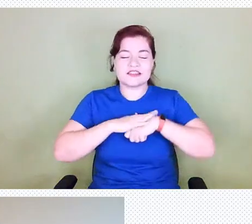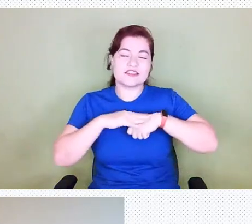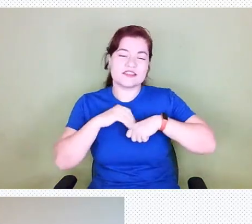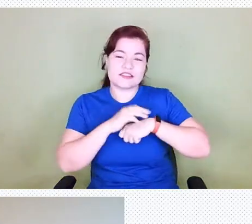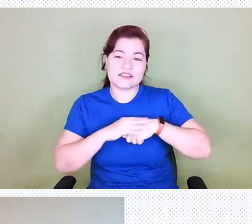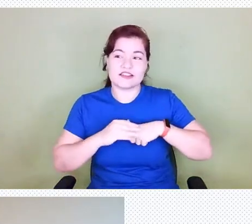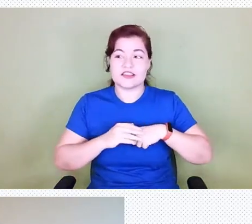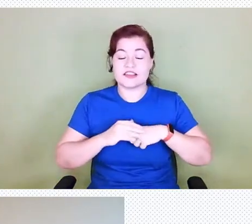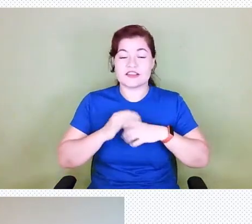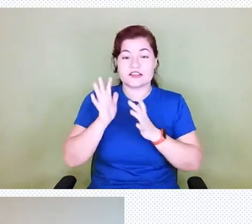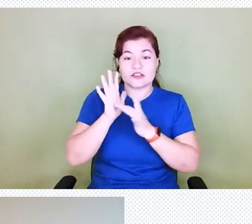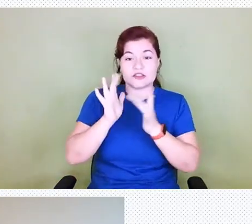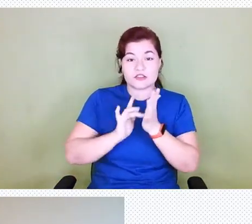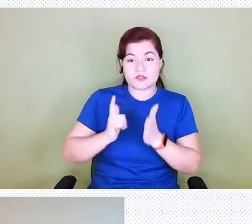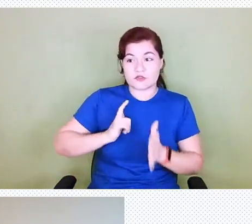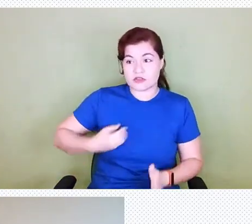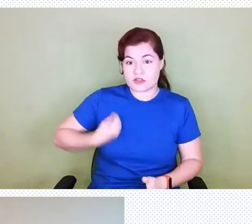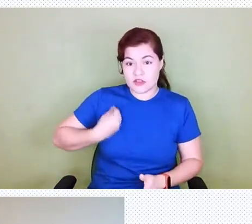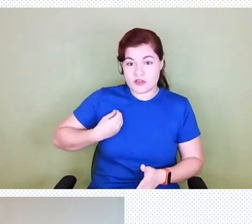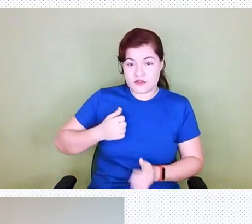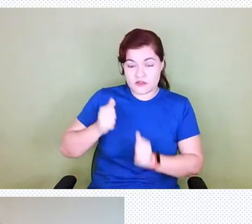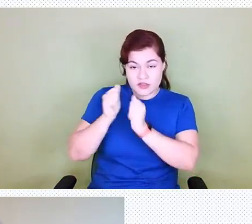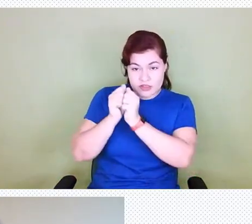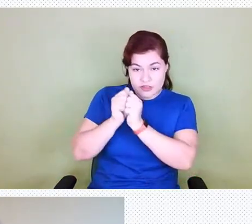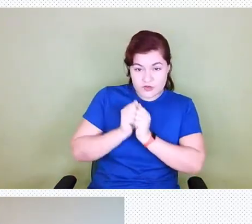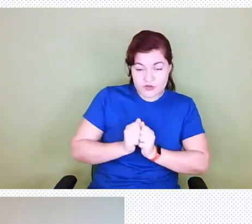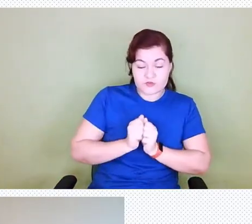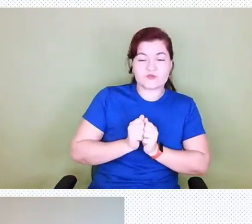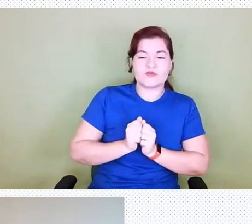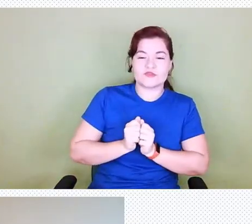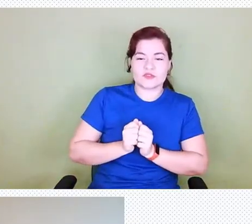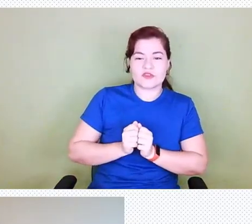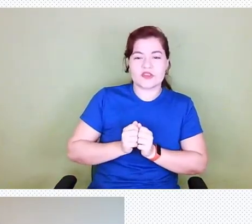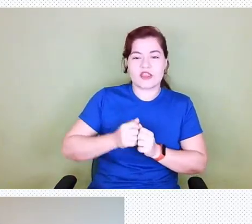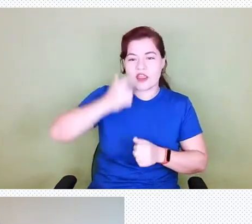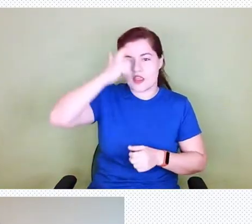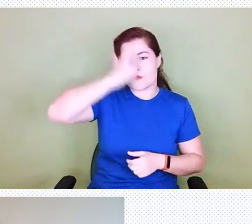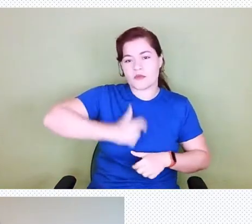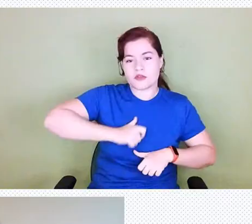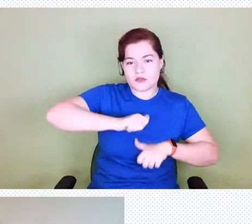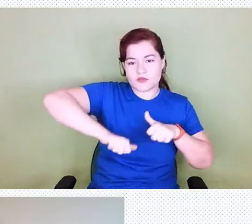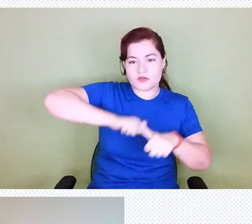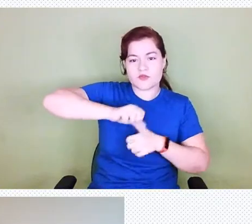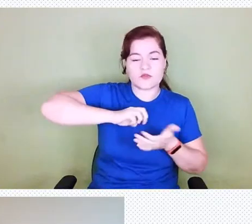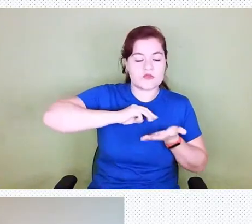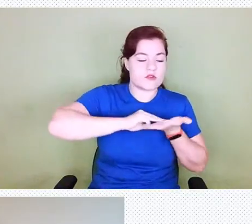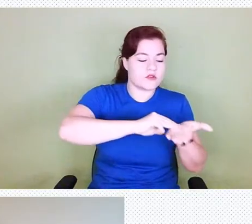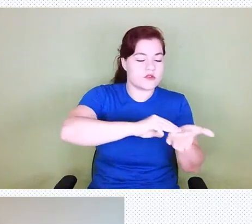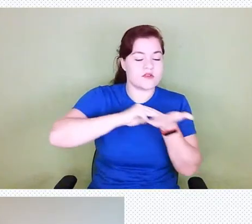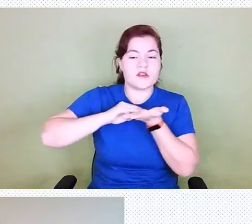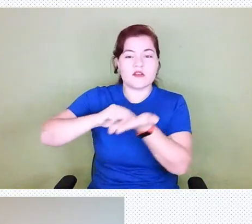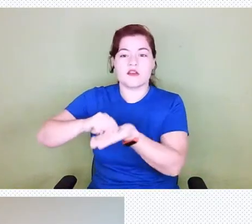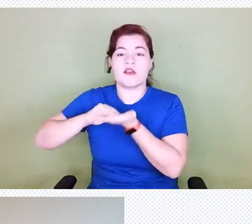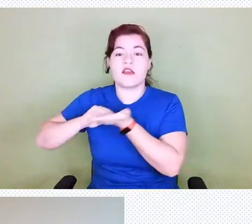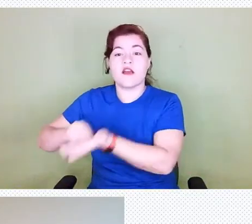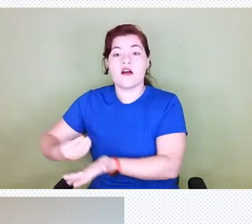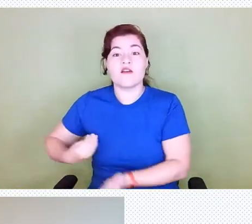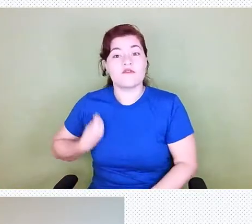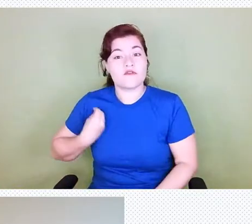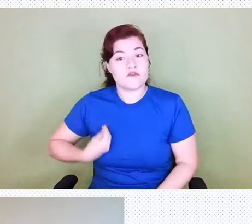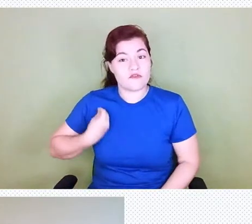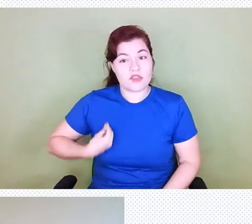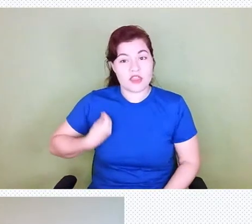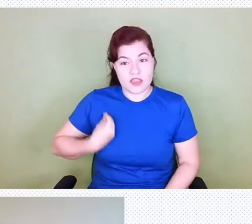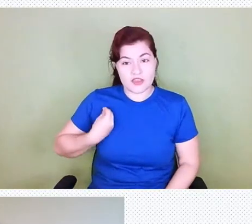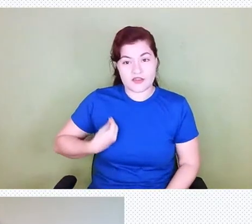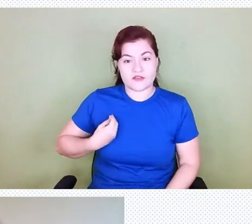vidas. E assim, estas pessoas, elas se tornam mensageiras vivas da